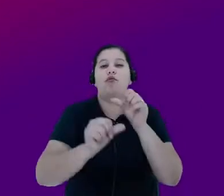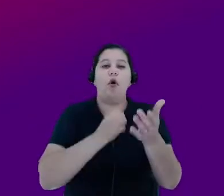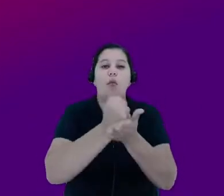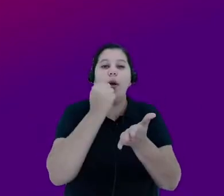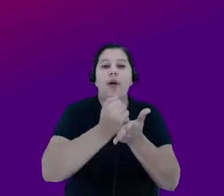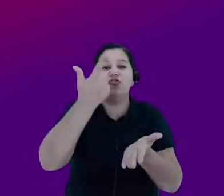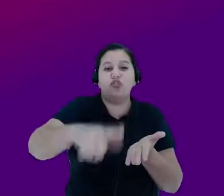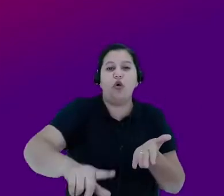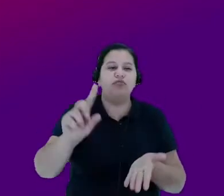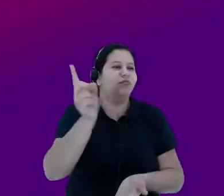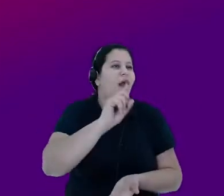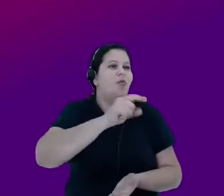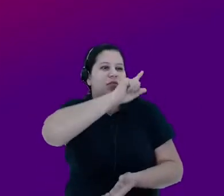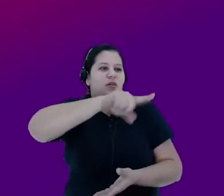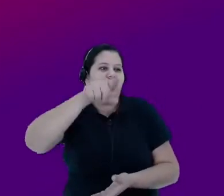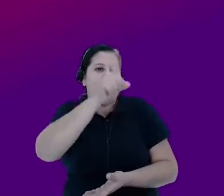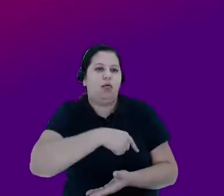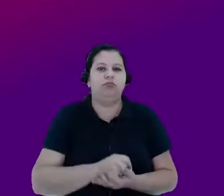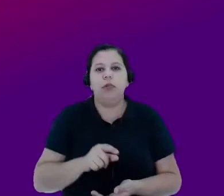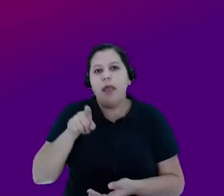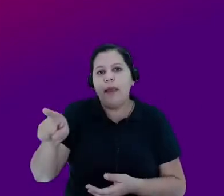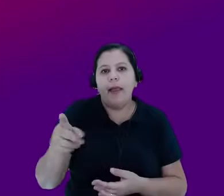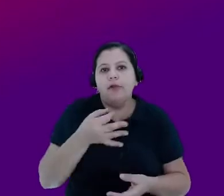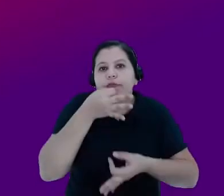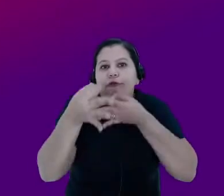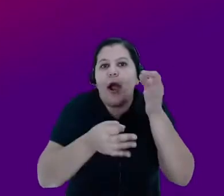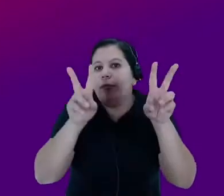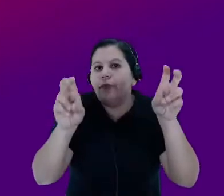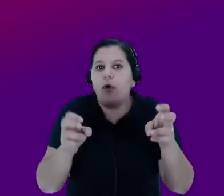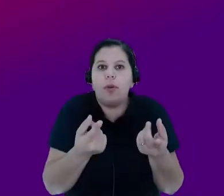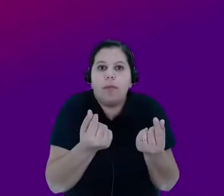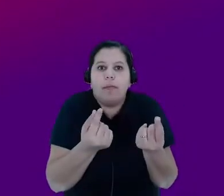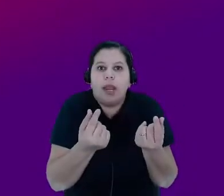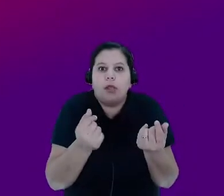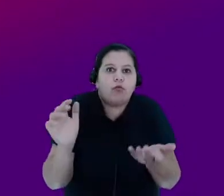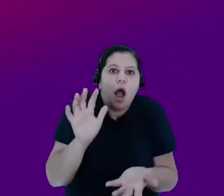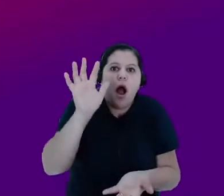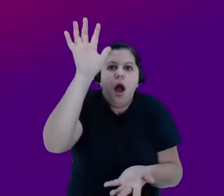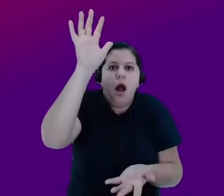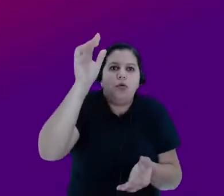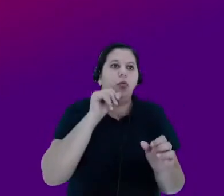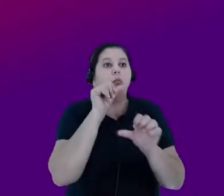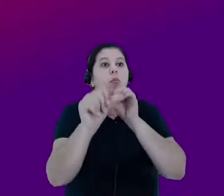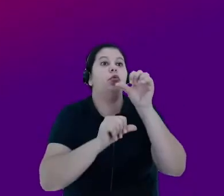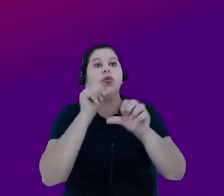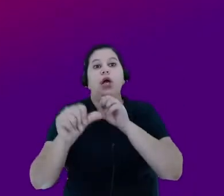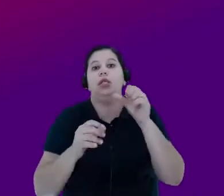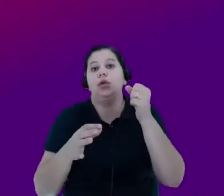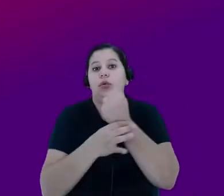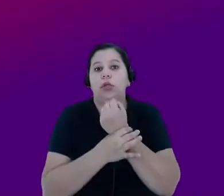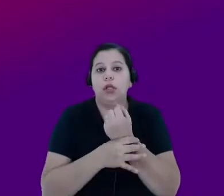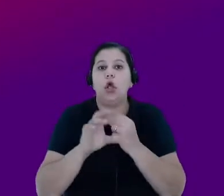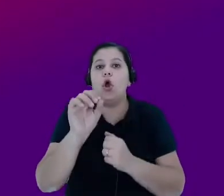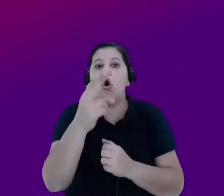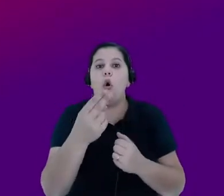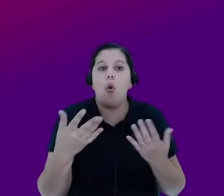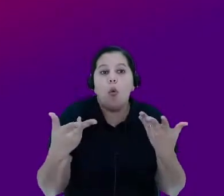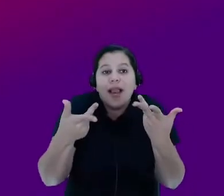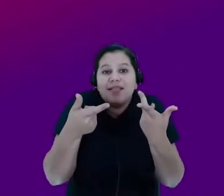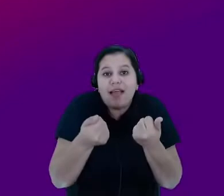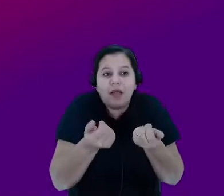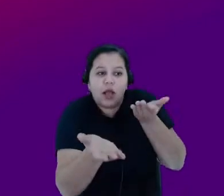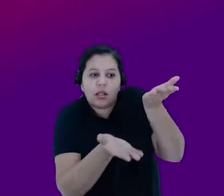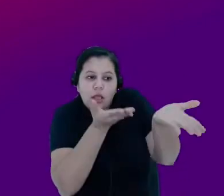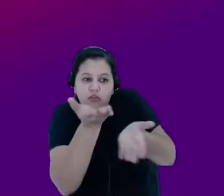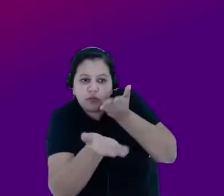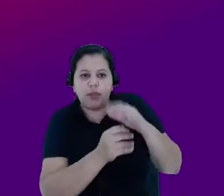eles comentam sobre preço alto, mudou de seguradora, qualidade de atendimento. Então, quando a gente fala de preço alto, não dá para negar que a